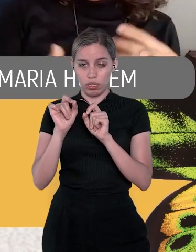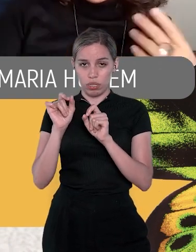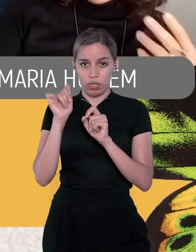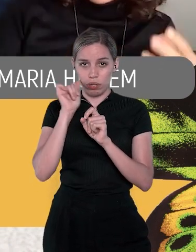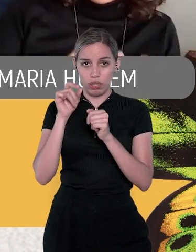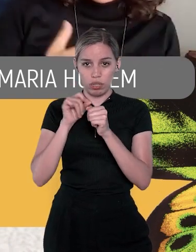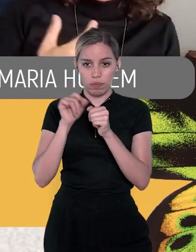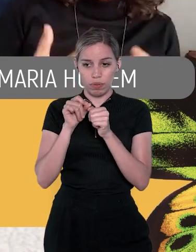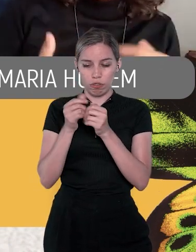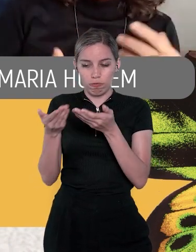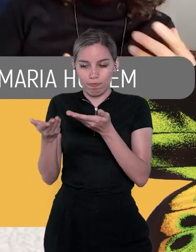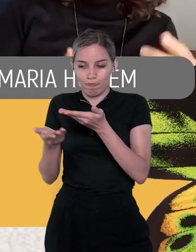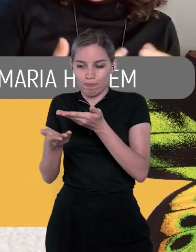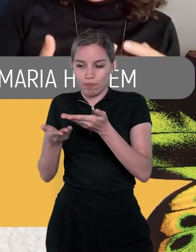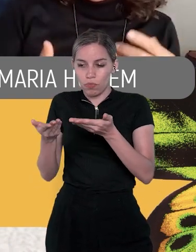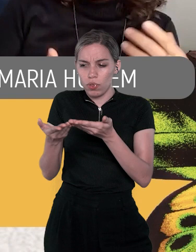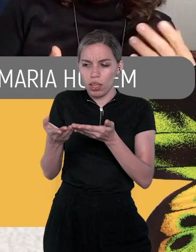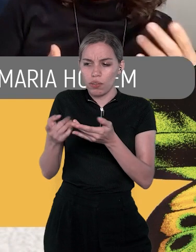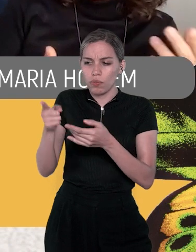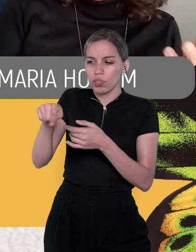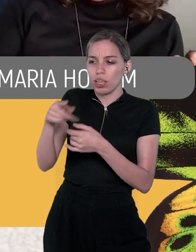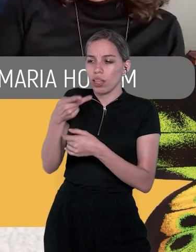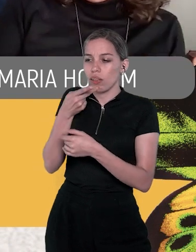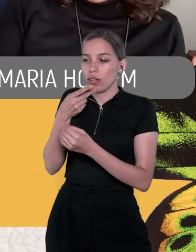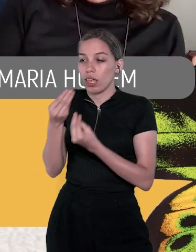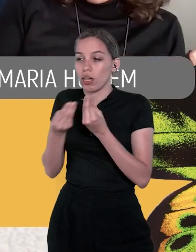vão falar e conversar.